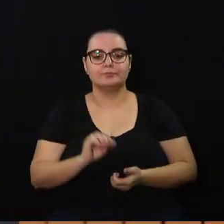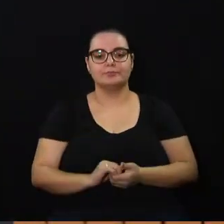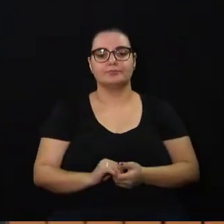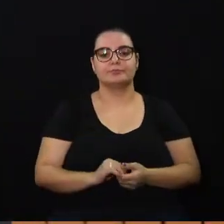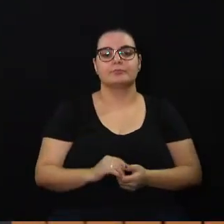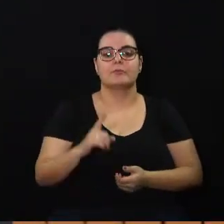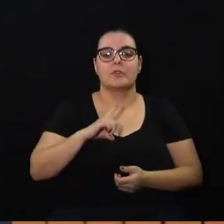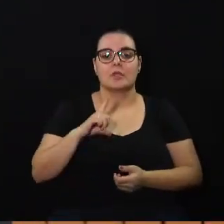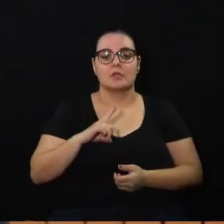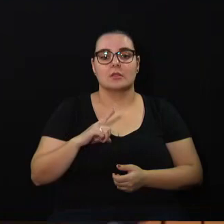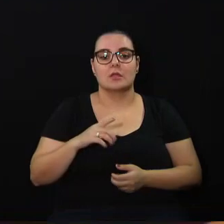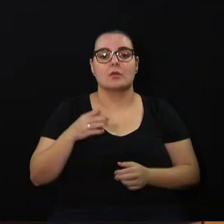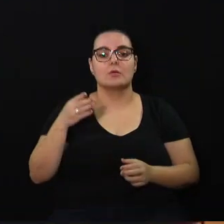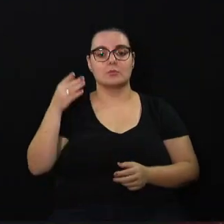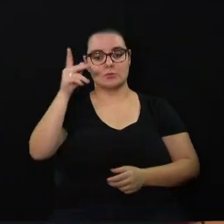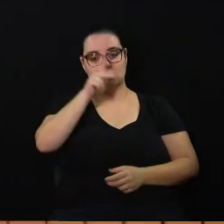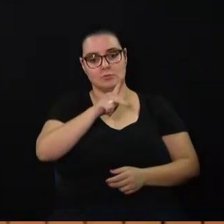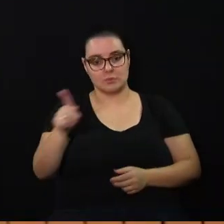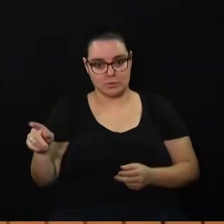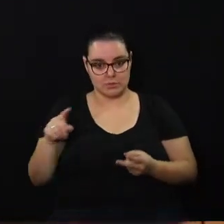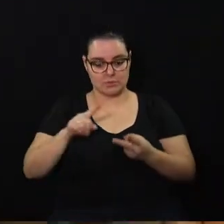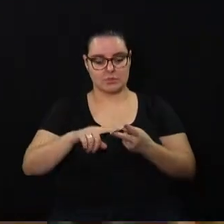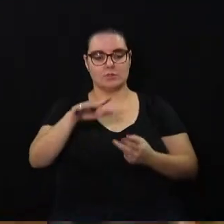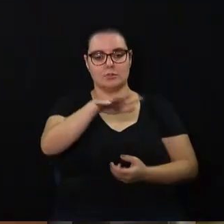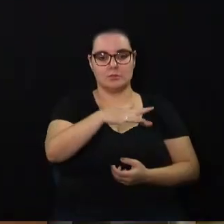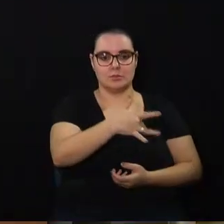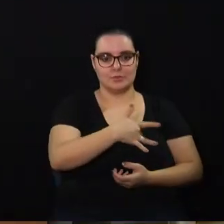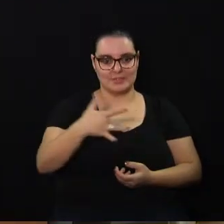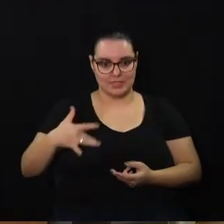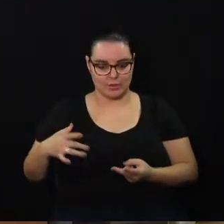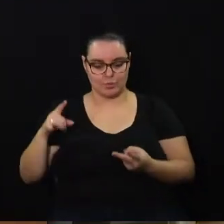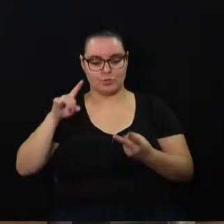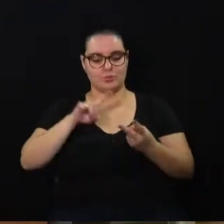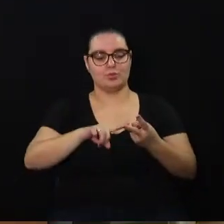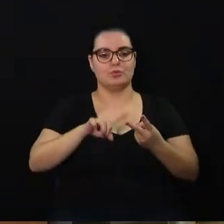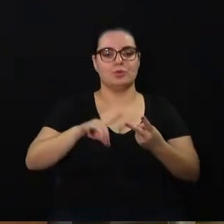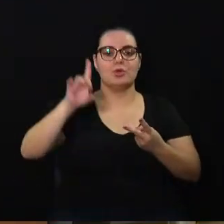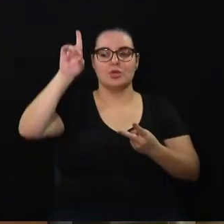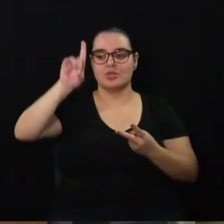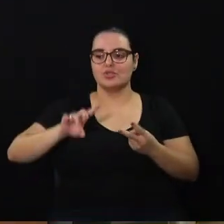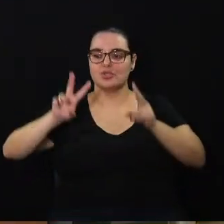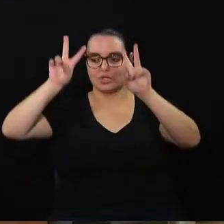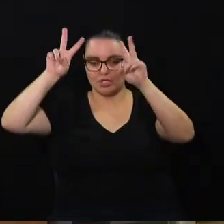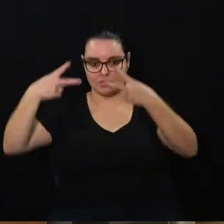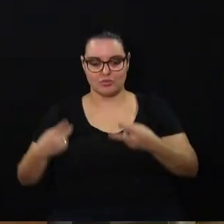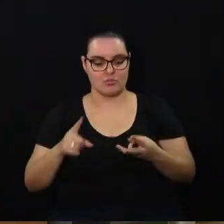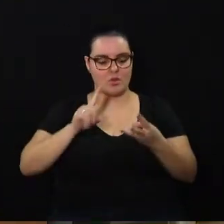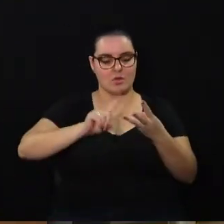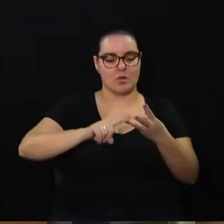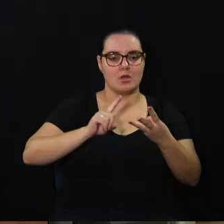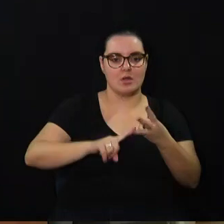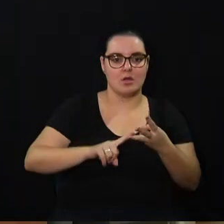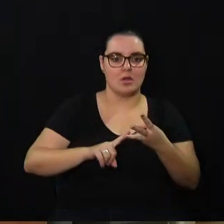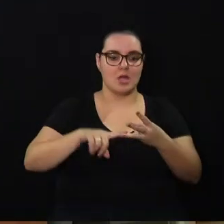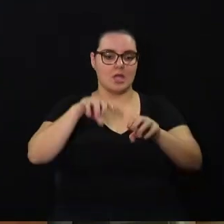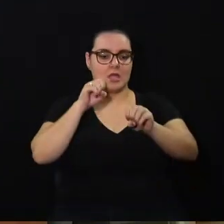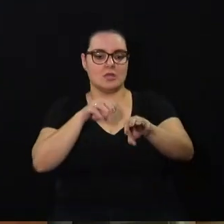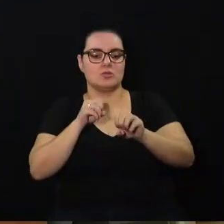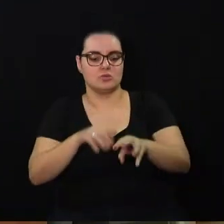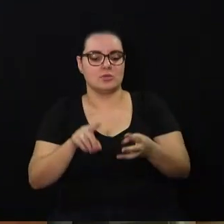aqui o presidente da comissão de saúde o presidente da comissão de direitos humanos e presidente da comissão de educação